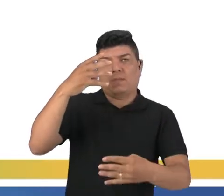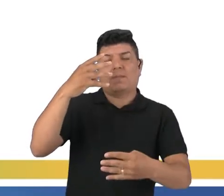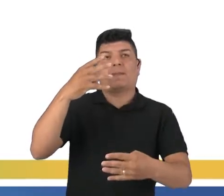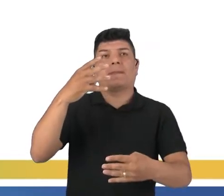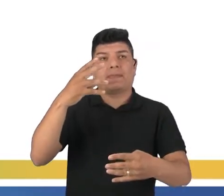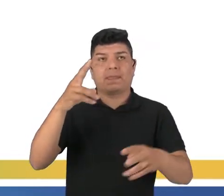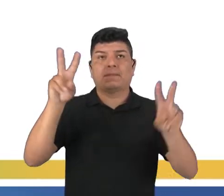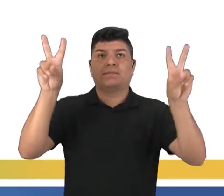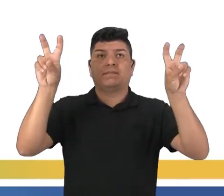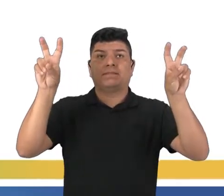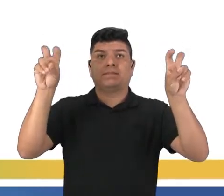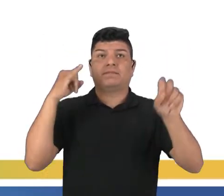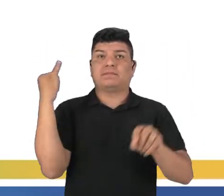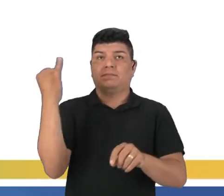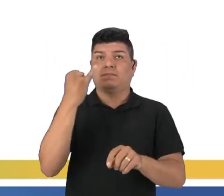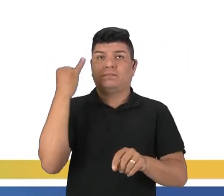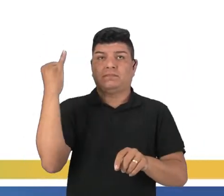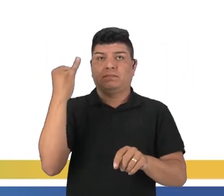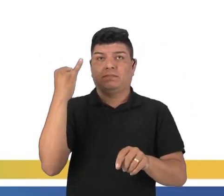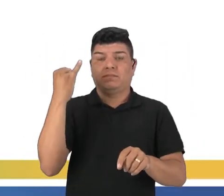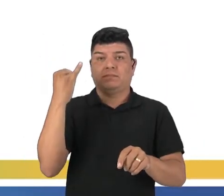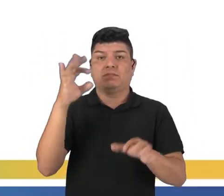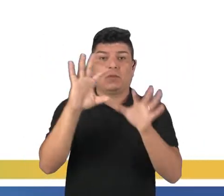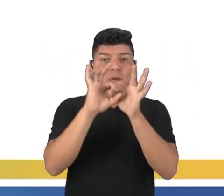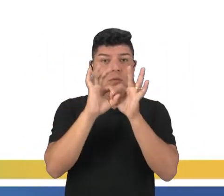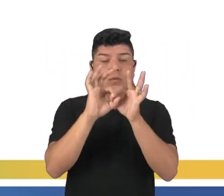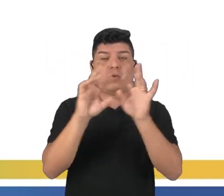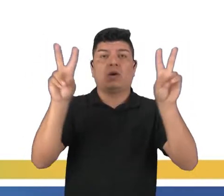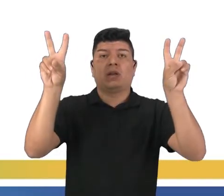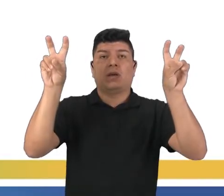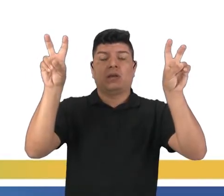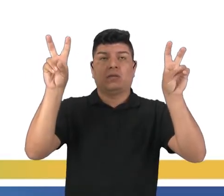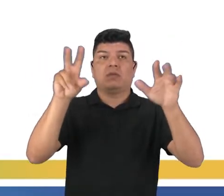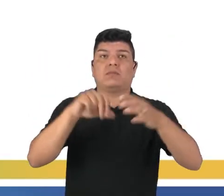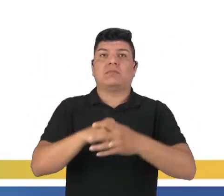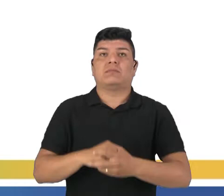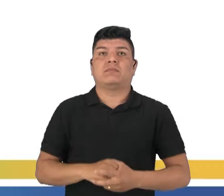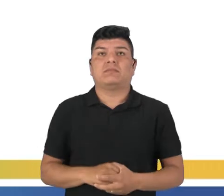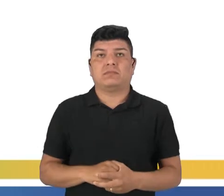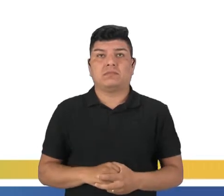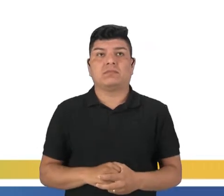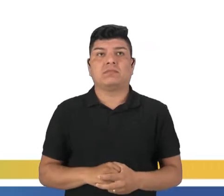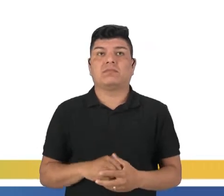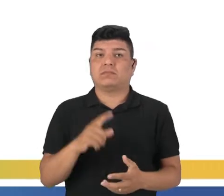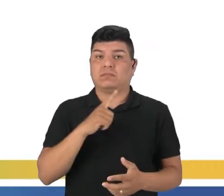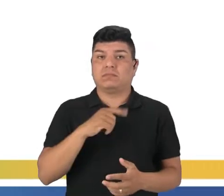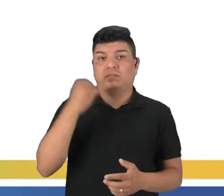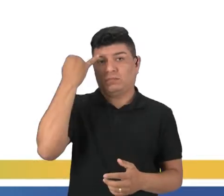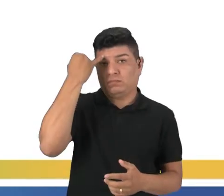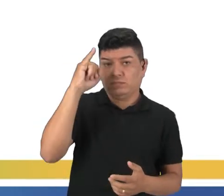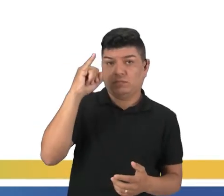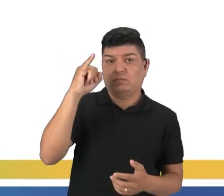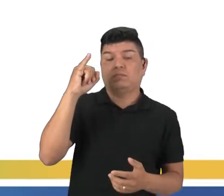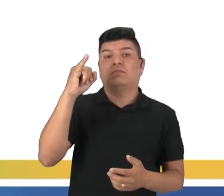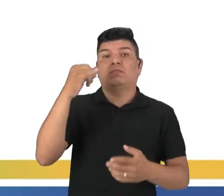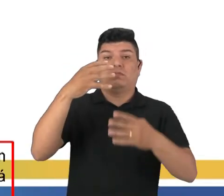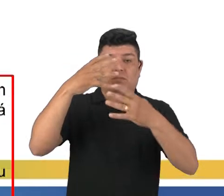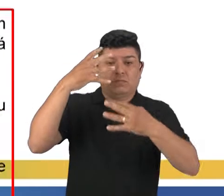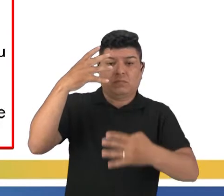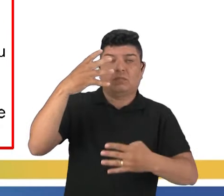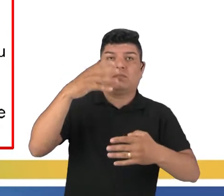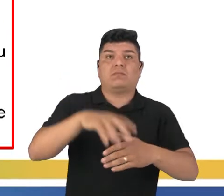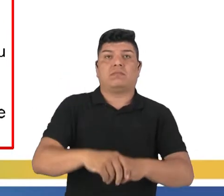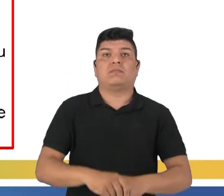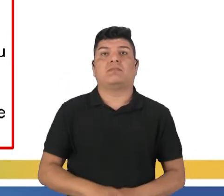temas essenciais ali relacionados com o tema, tá bom? Então ele tem uma ordem ali de ideias que ele vai apresentar dentro do